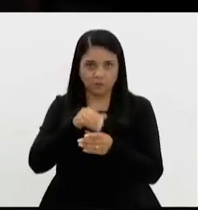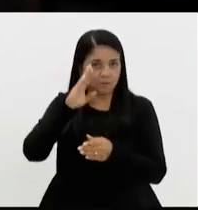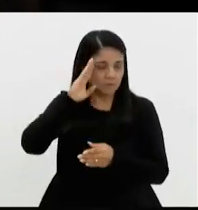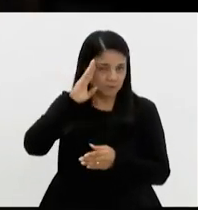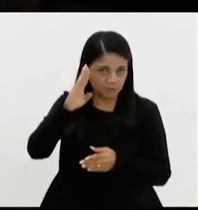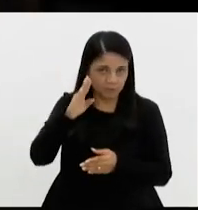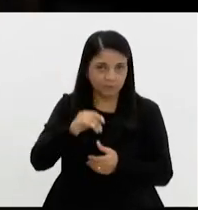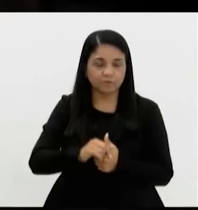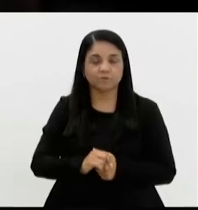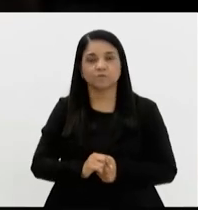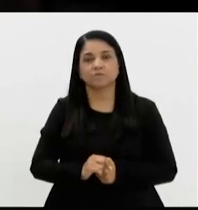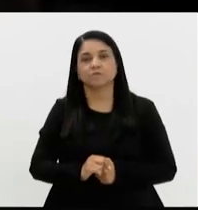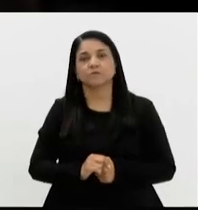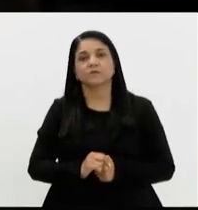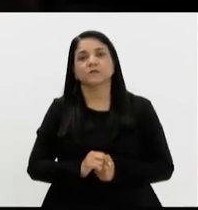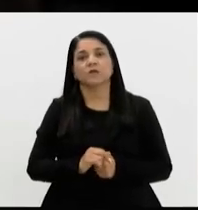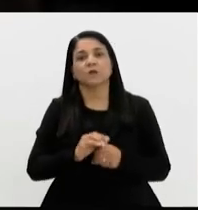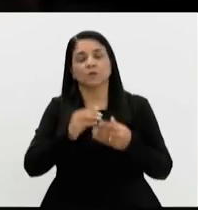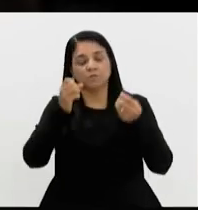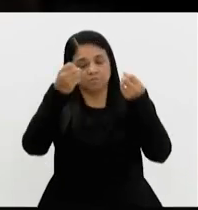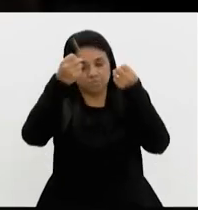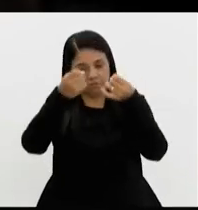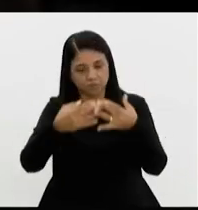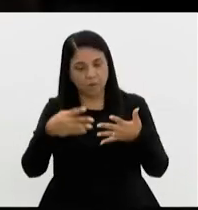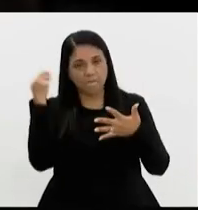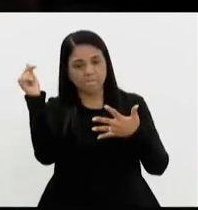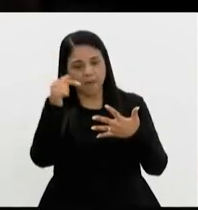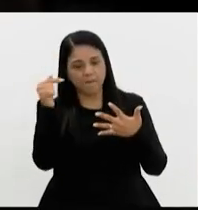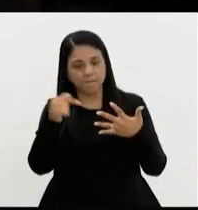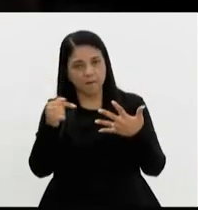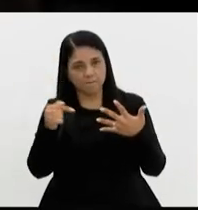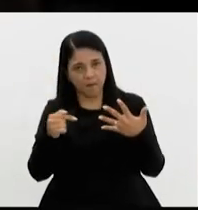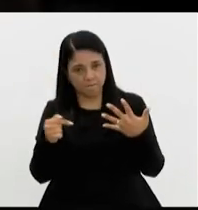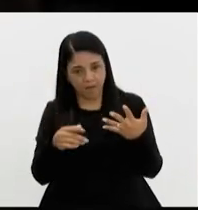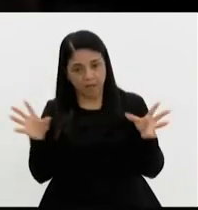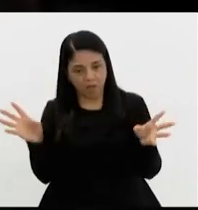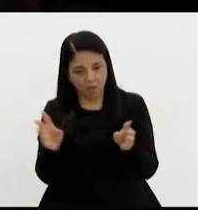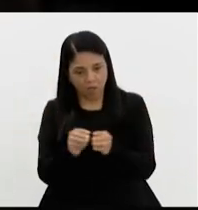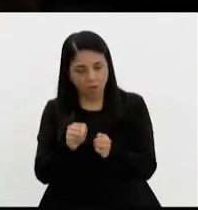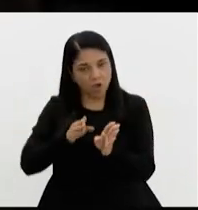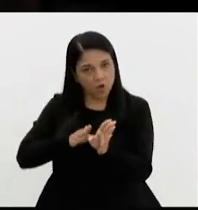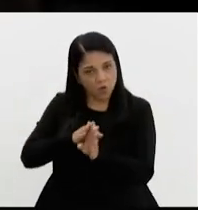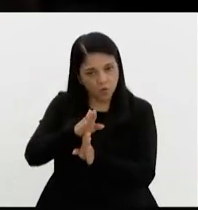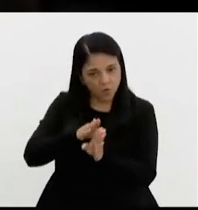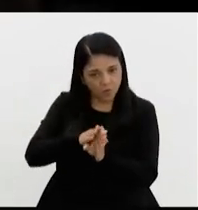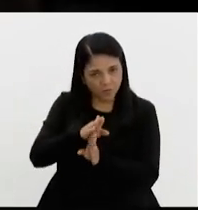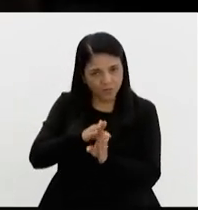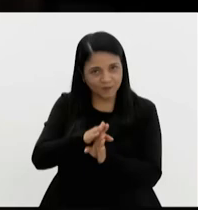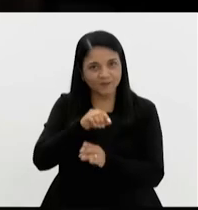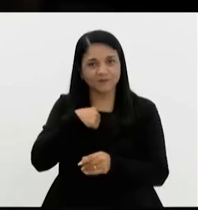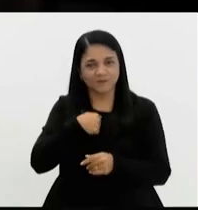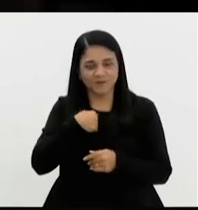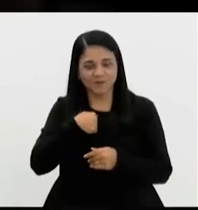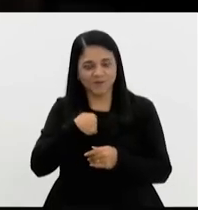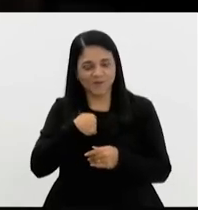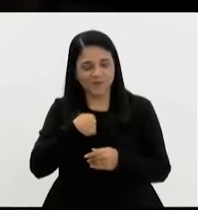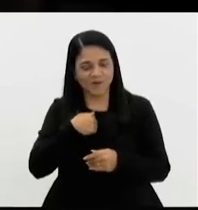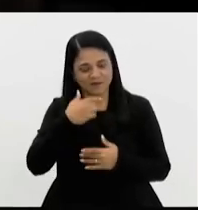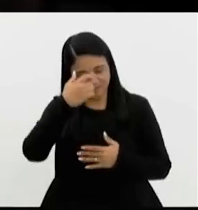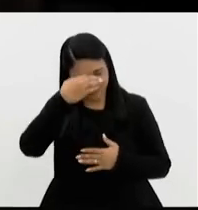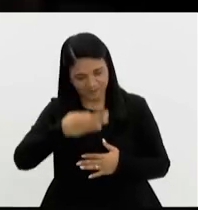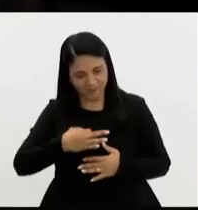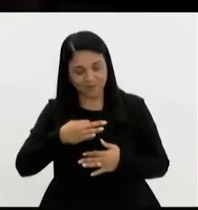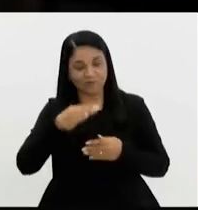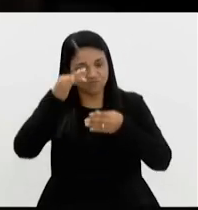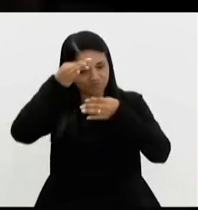essas brevíssima já concluindo cumprindo a orientação do meu conterrâneo para fazer um discurso curto para